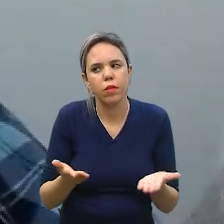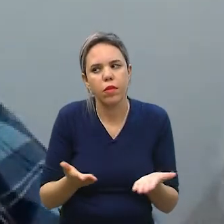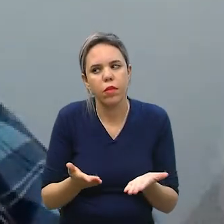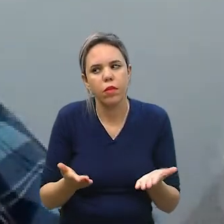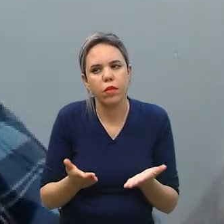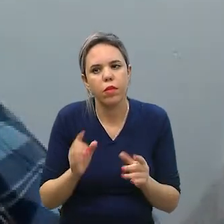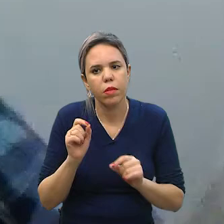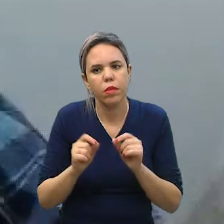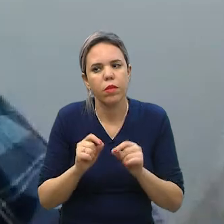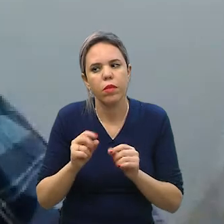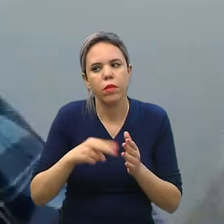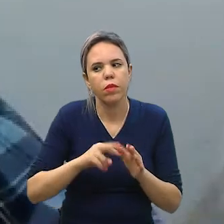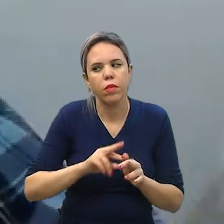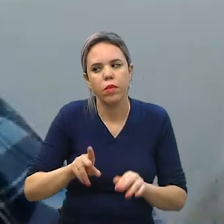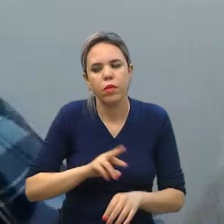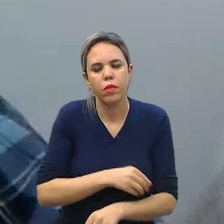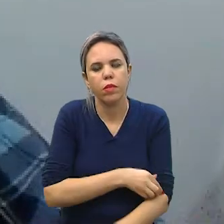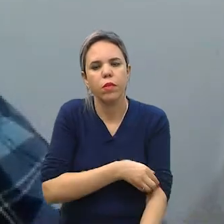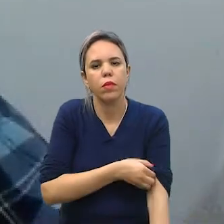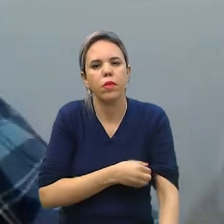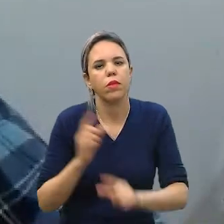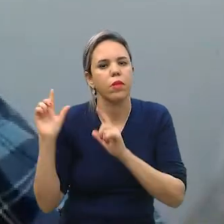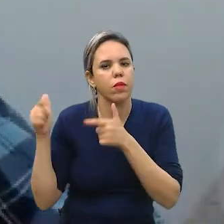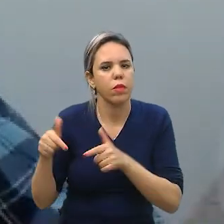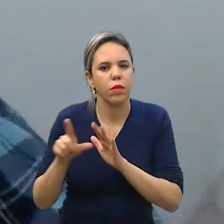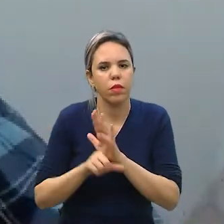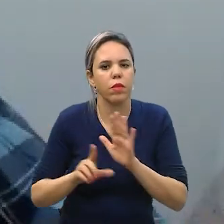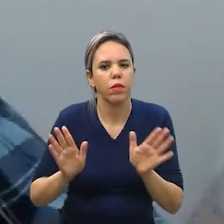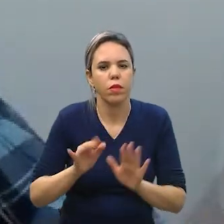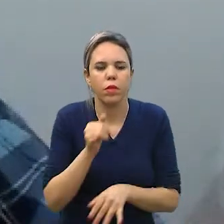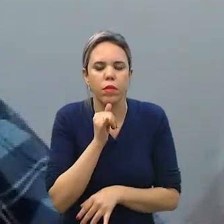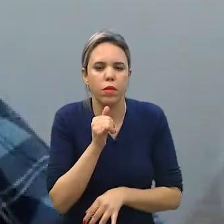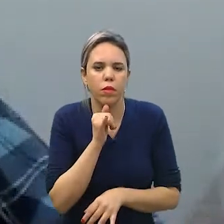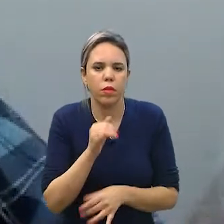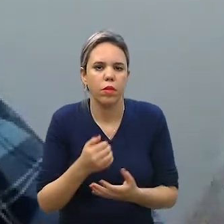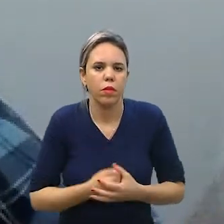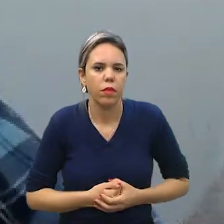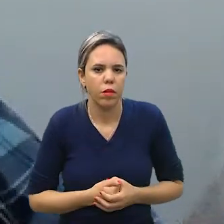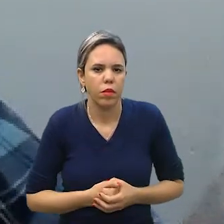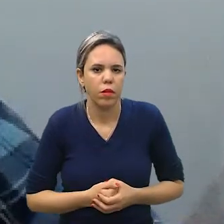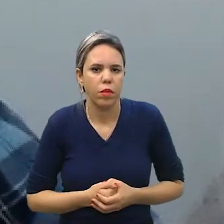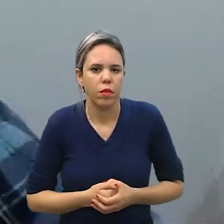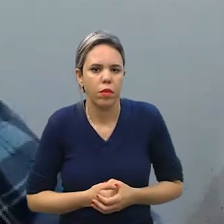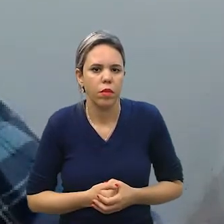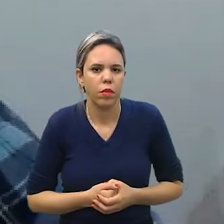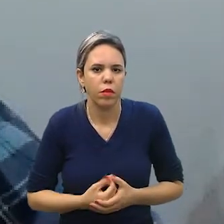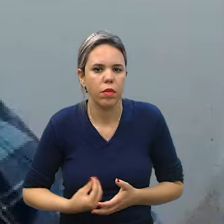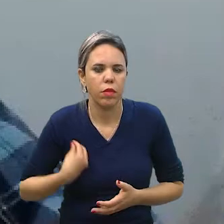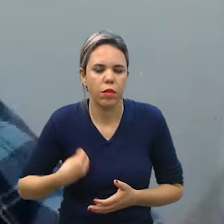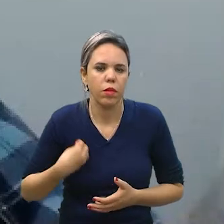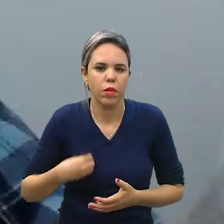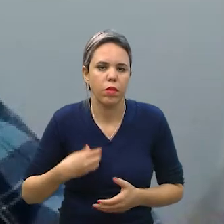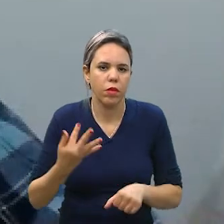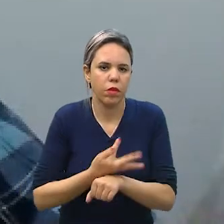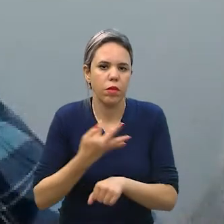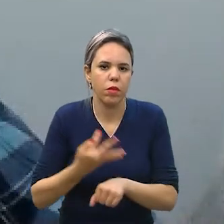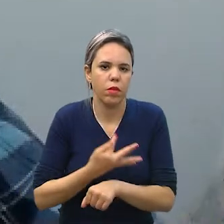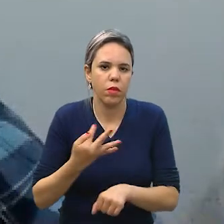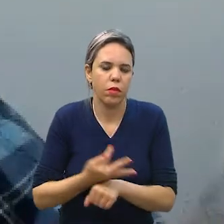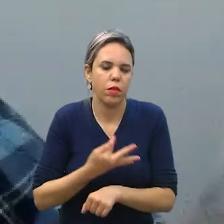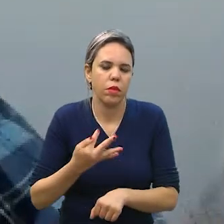de obras que não são dessa tradição literária, como, por exemplo, o álbum Sobrevivendo no Inferno, do Racionais